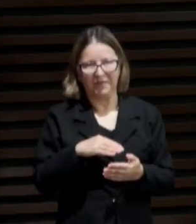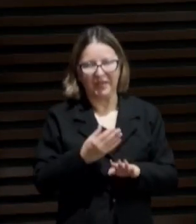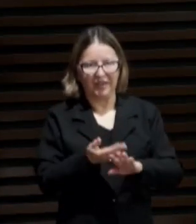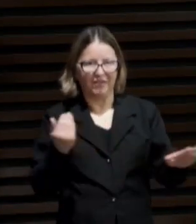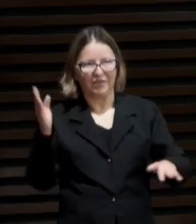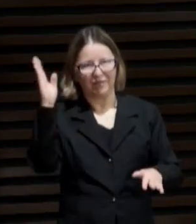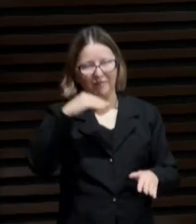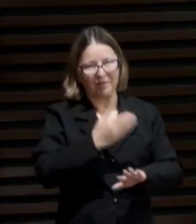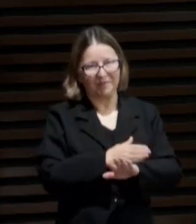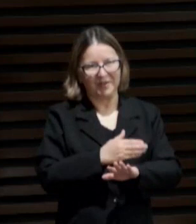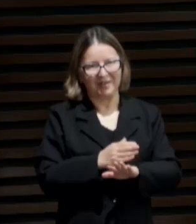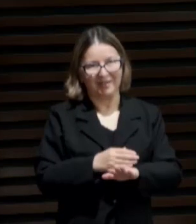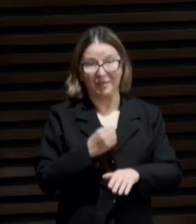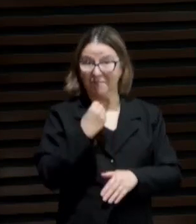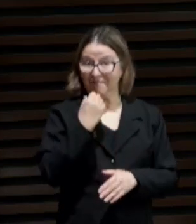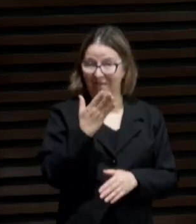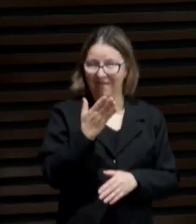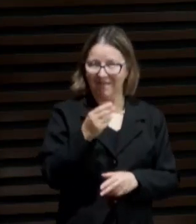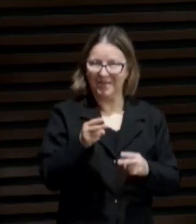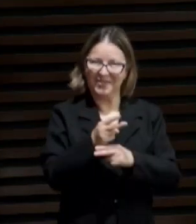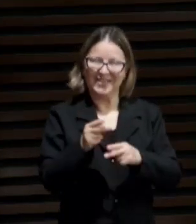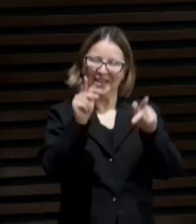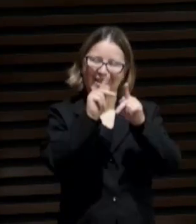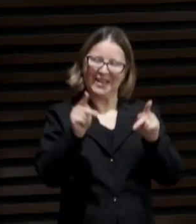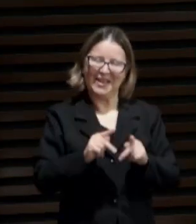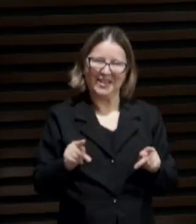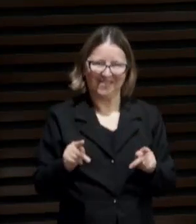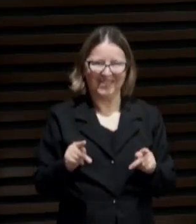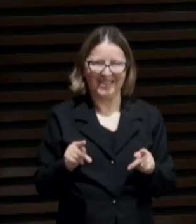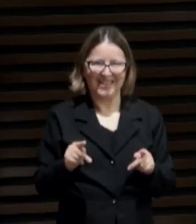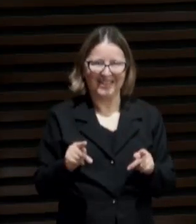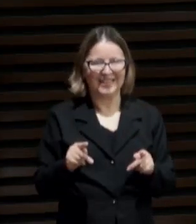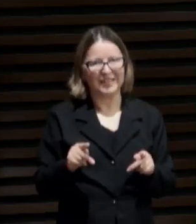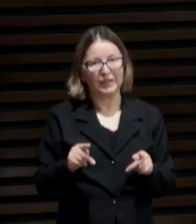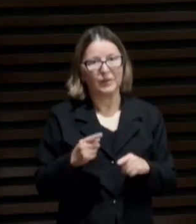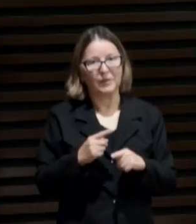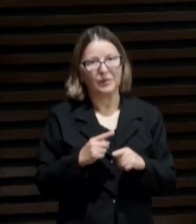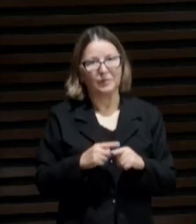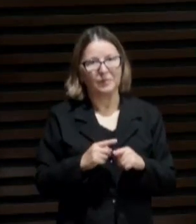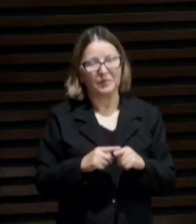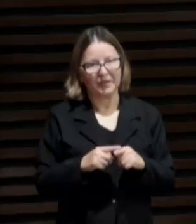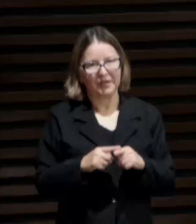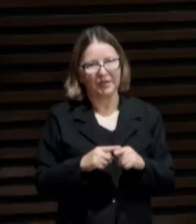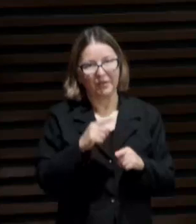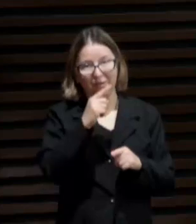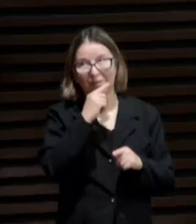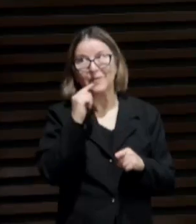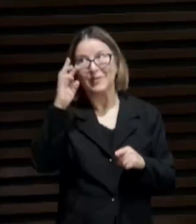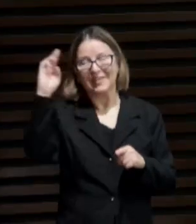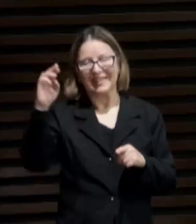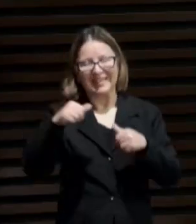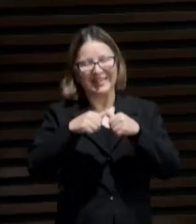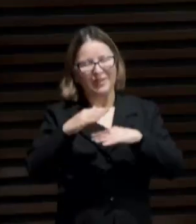mal, pratique o que é bom, busque a paz e empenhe-se por alcançá-la, porque os olhos do Senhor repousam sobre os justos, e os